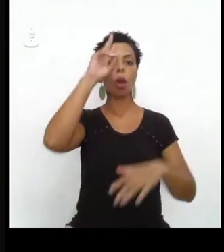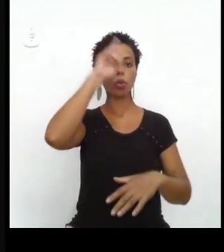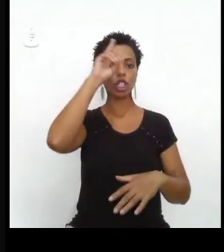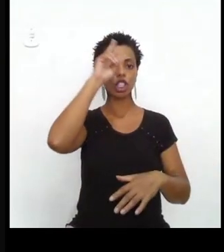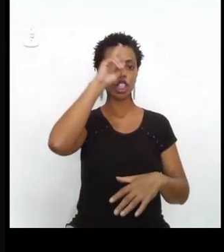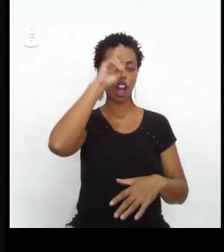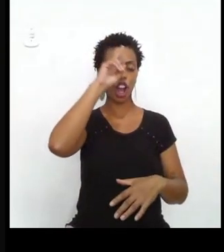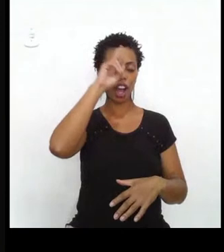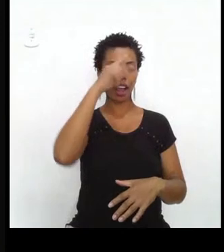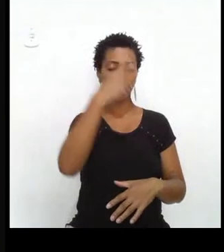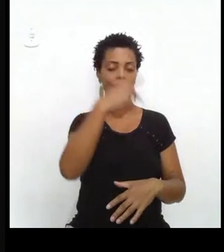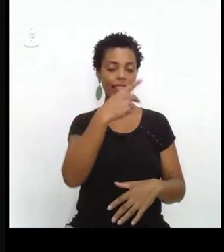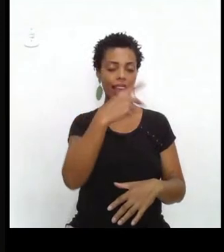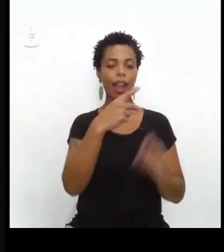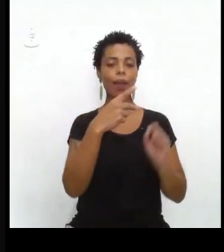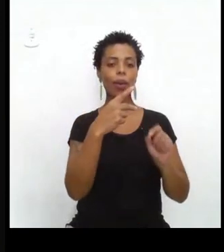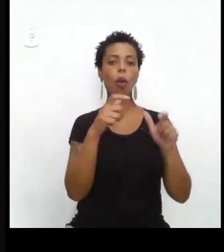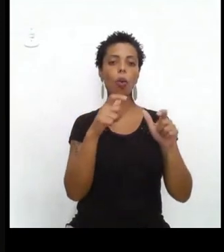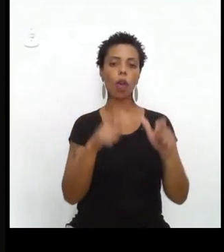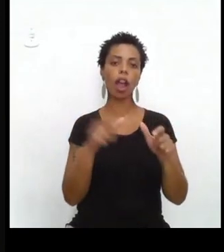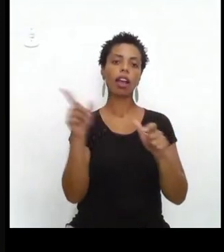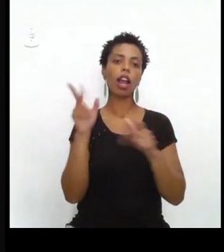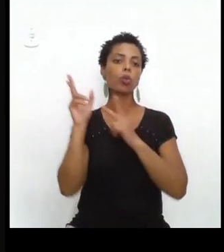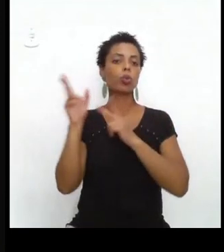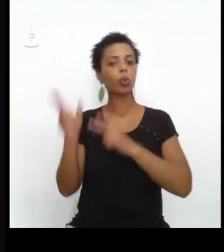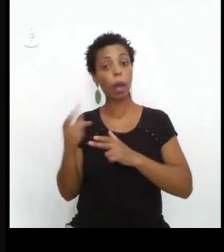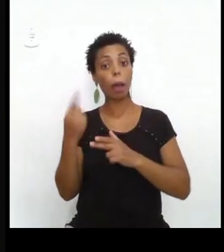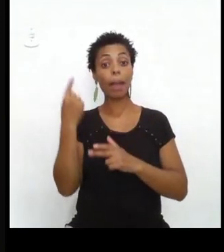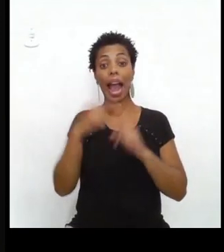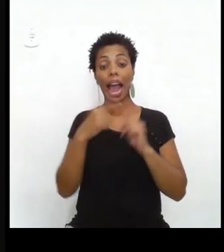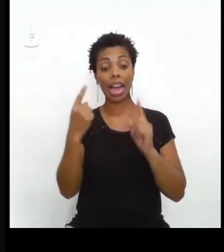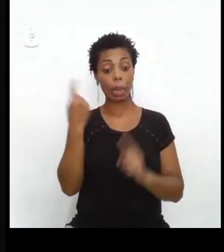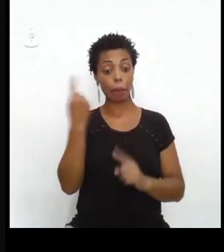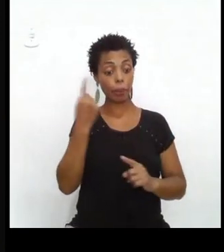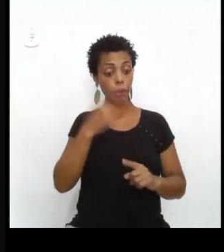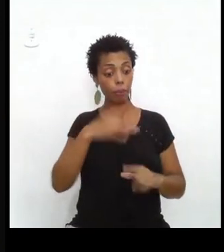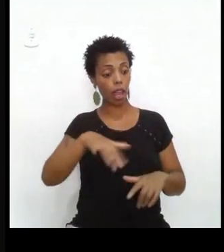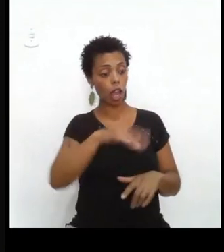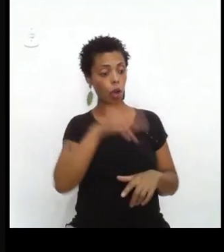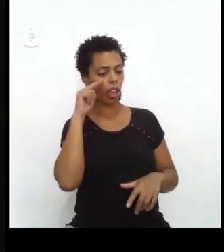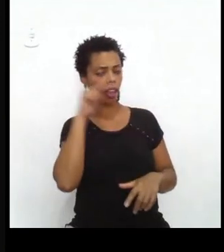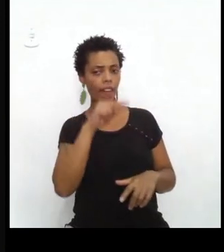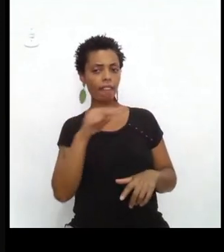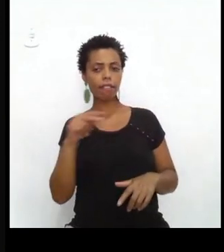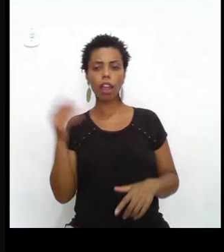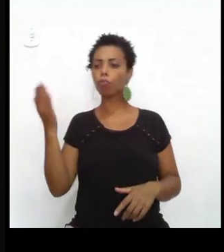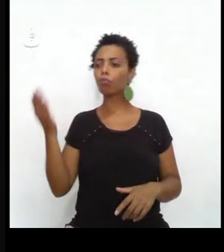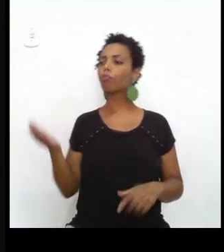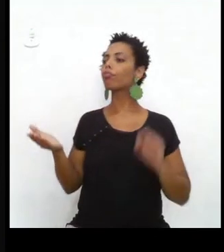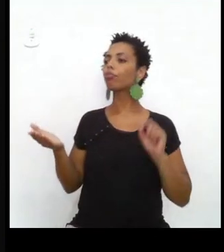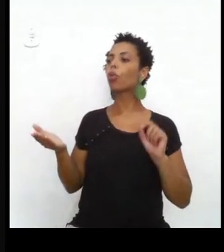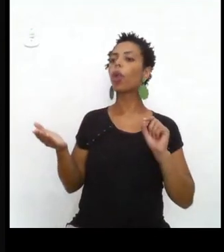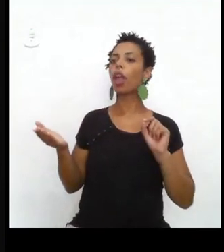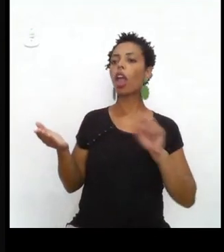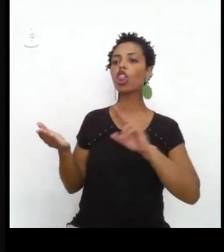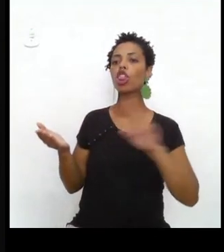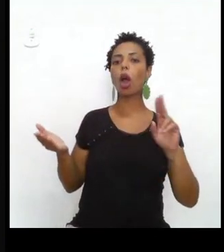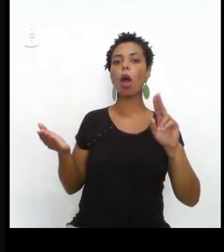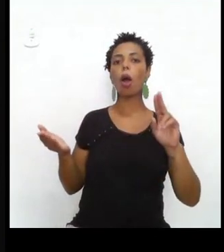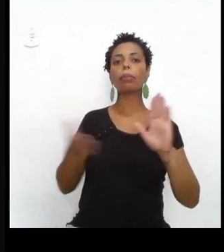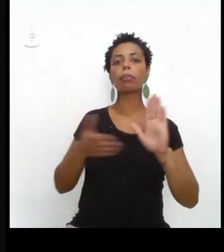Fast objetos e a cegonha Country Rose romantique software e costume champ